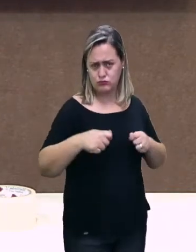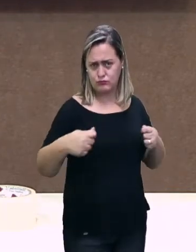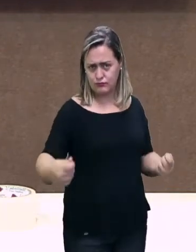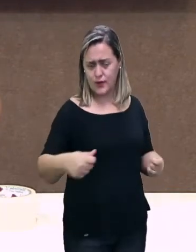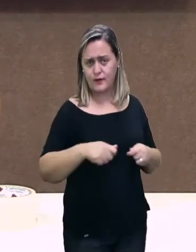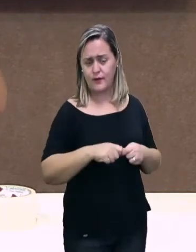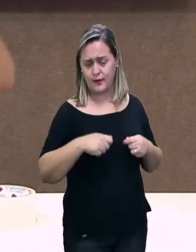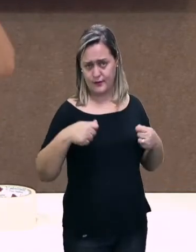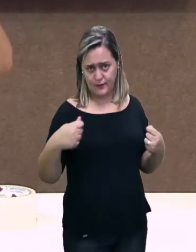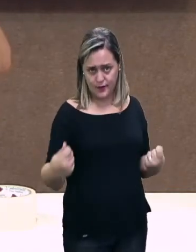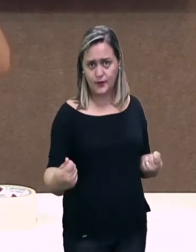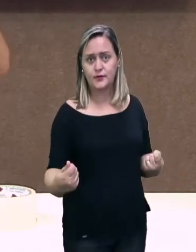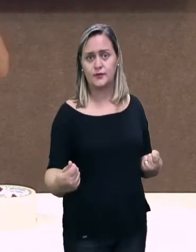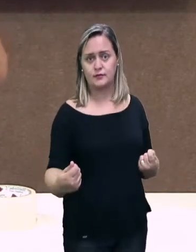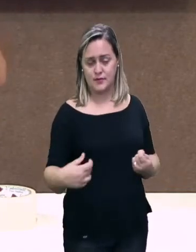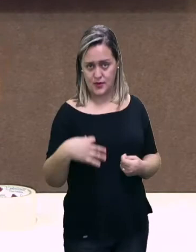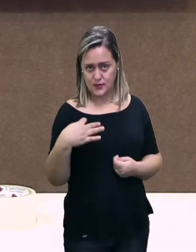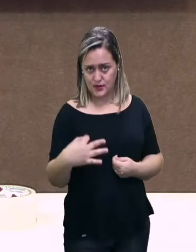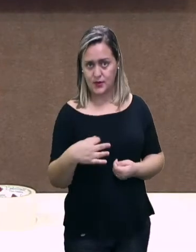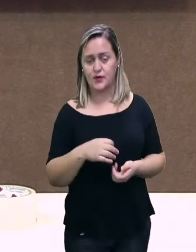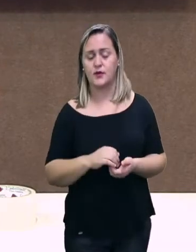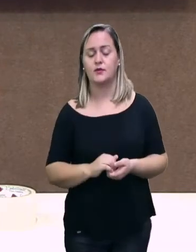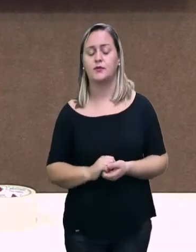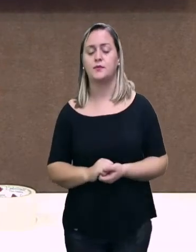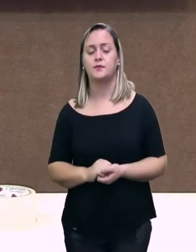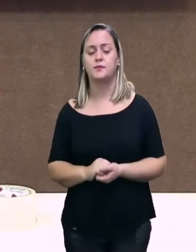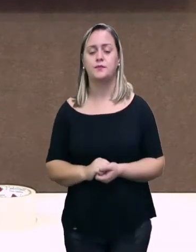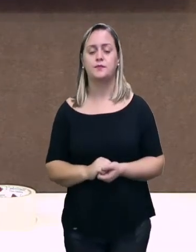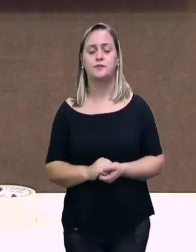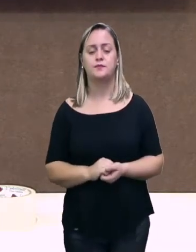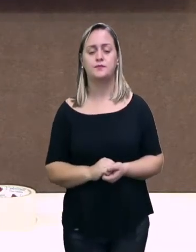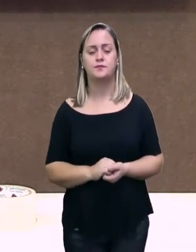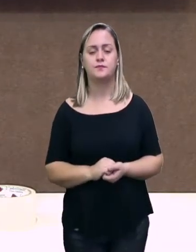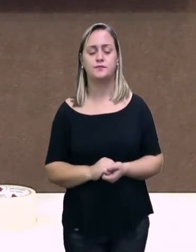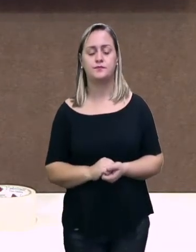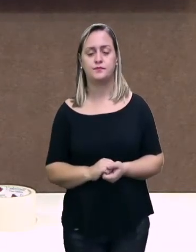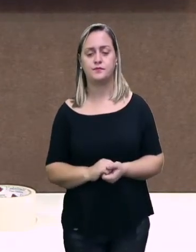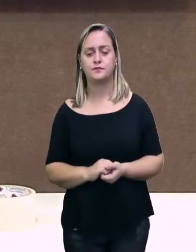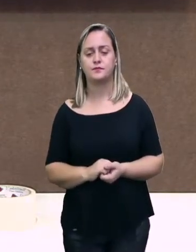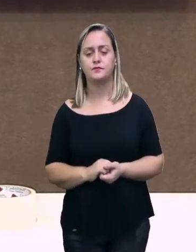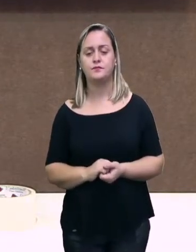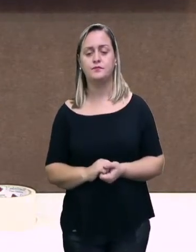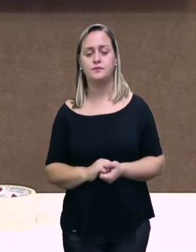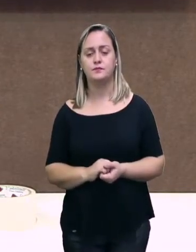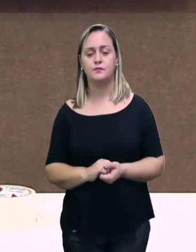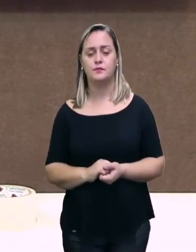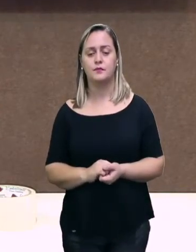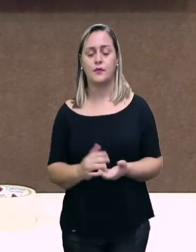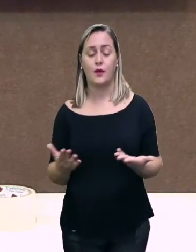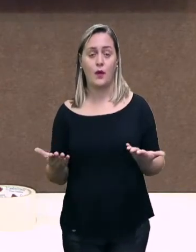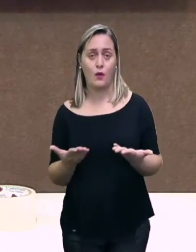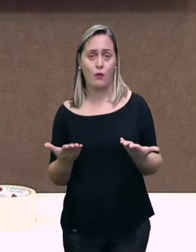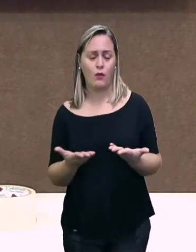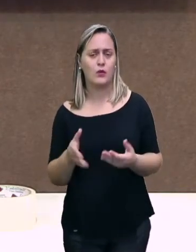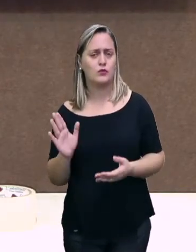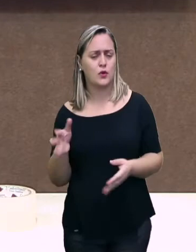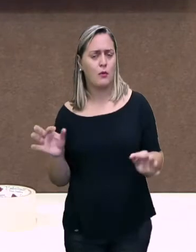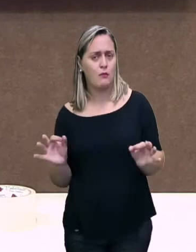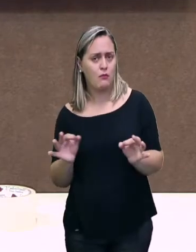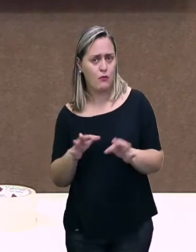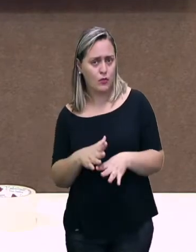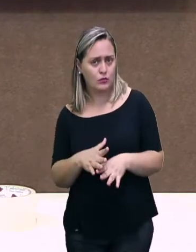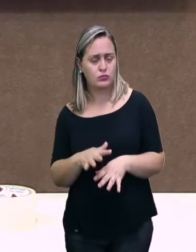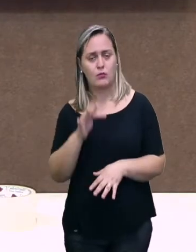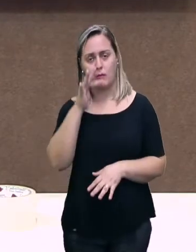passei porque eu queria demonstrar para vocês, né, de forma mais rápida aqui, como que ia ficar os formatos.